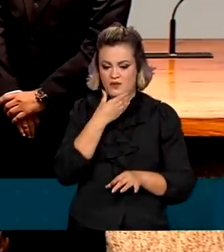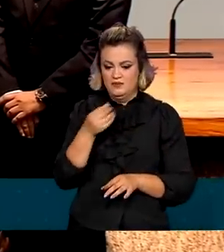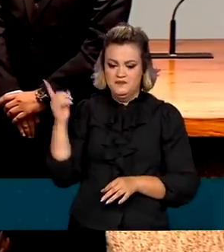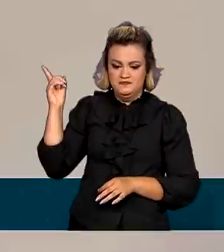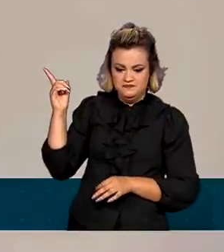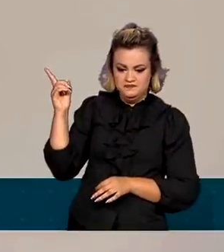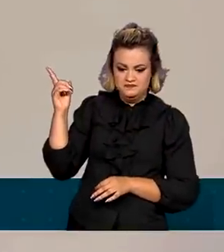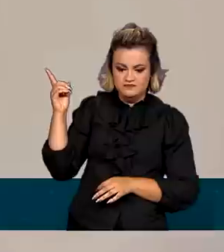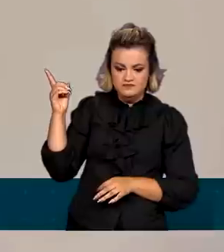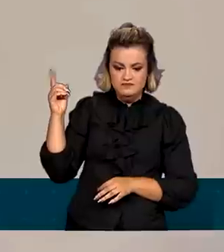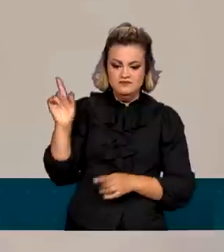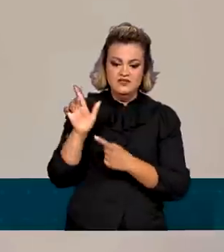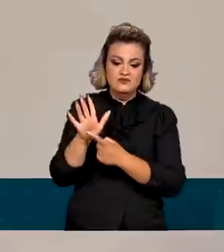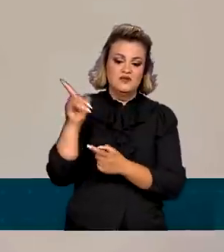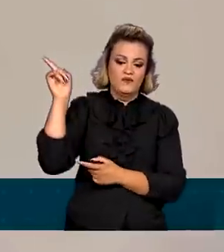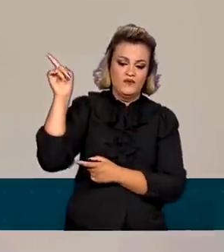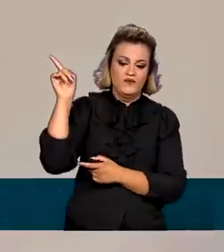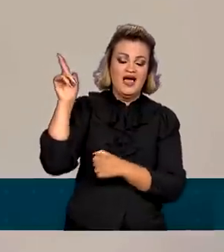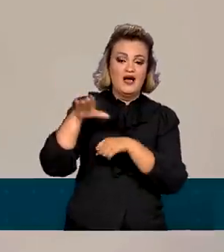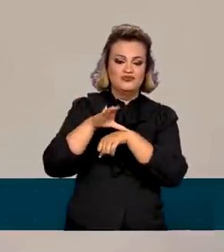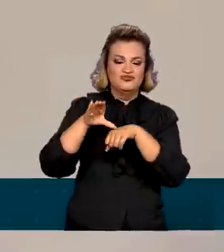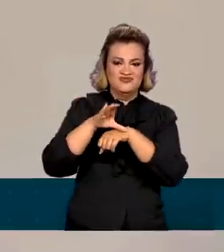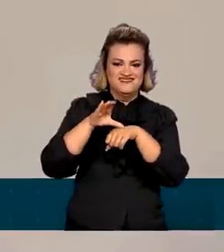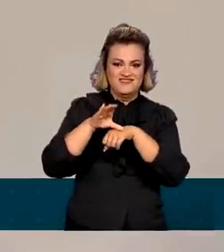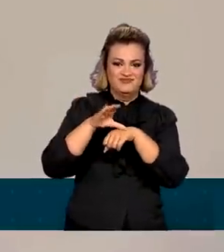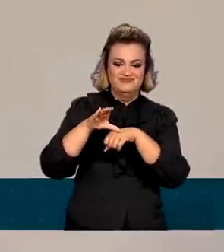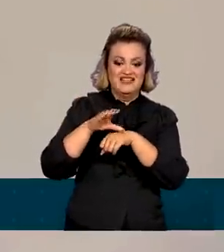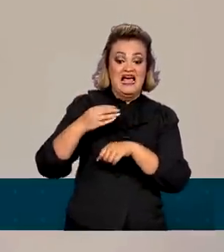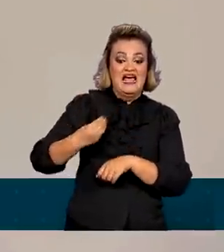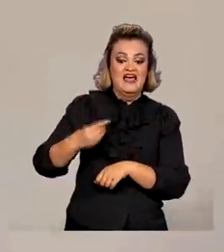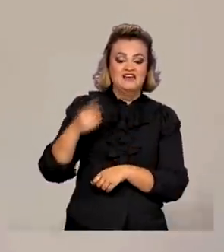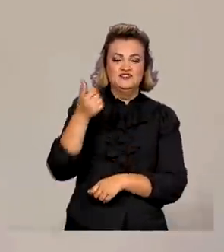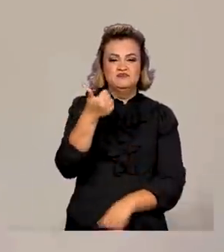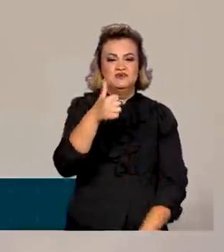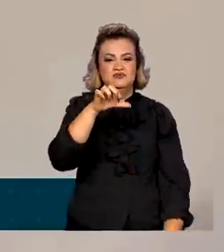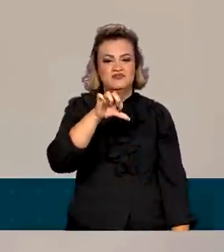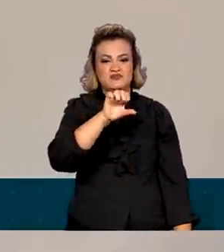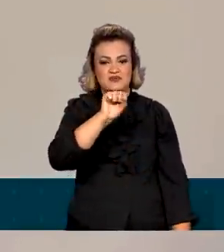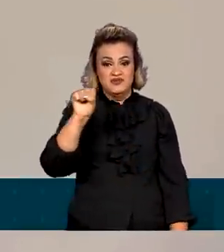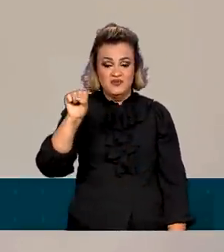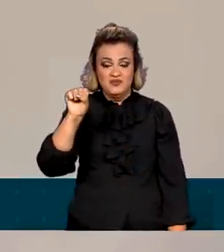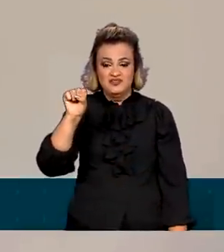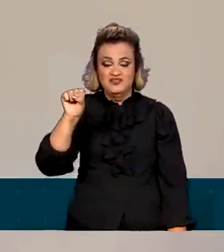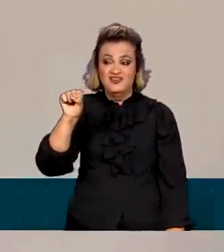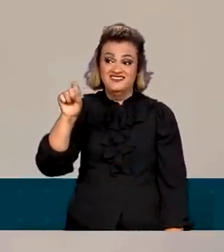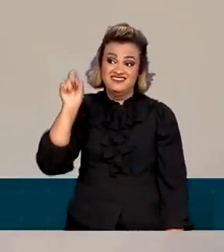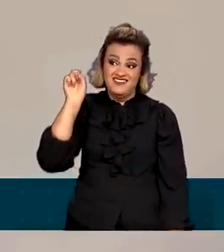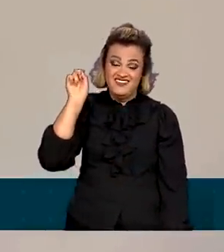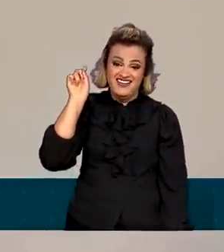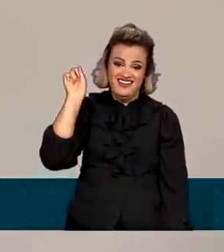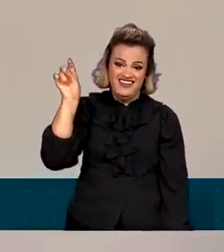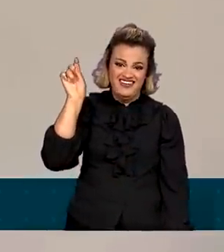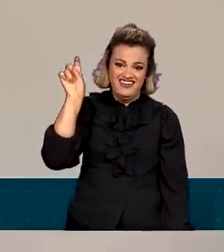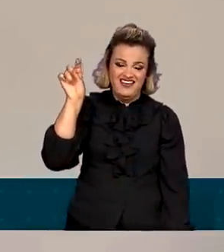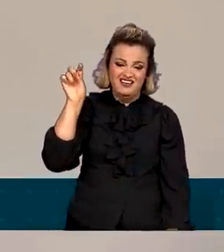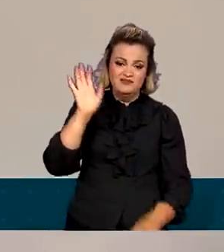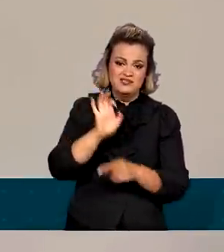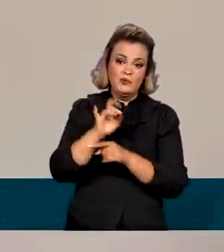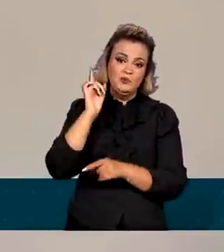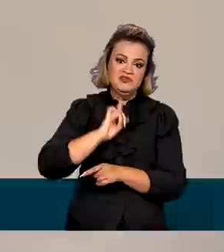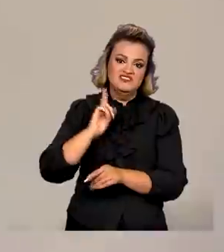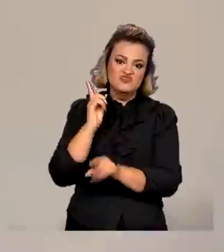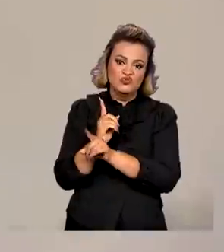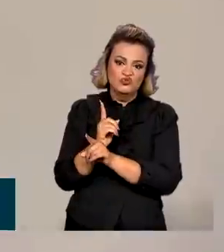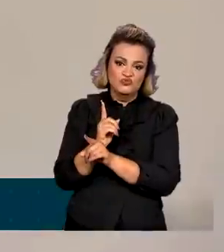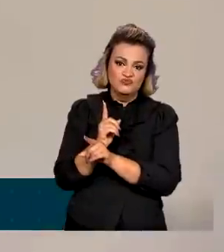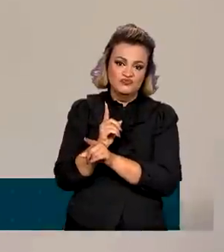Dino, apresentou em Brasília o exemplar da Constituição de 1988, que foi furtado do Supremo Tribunal